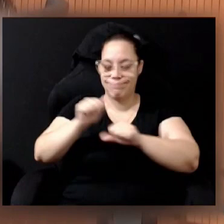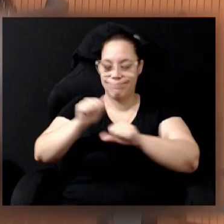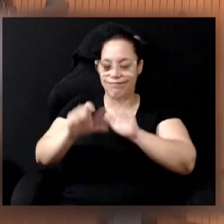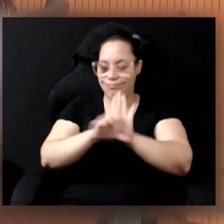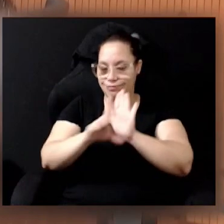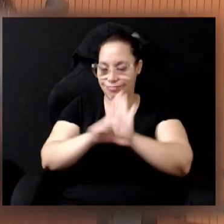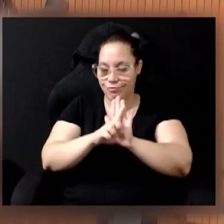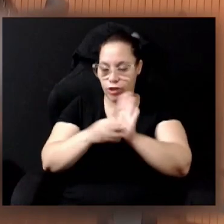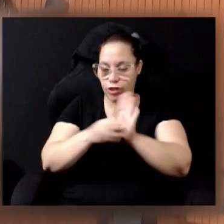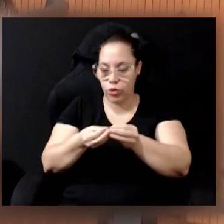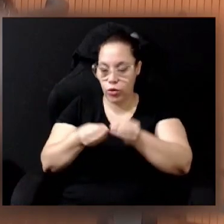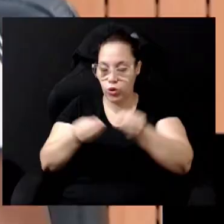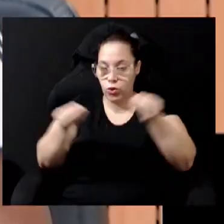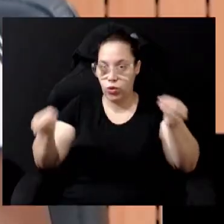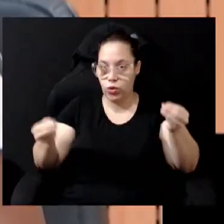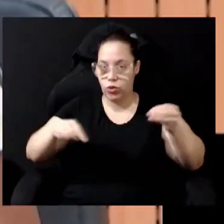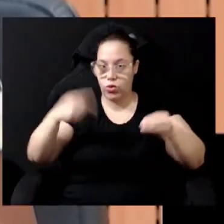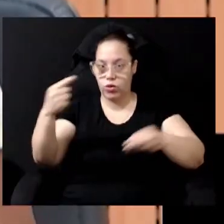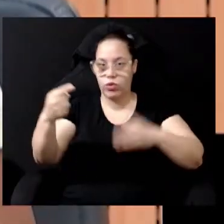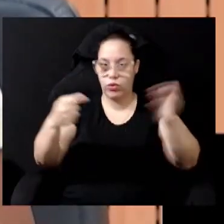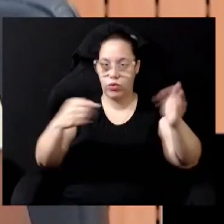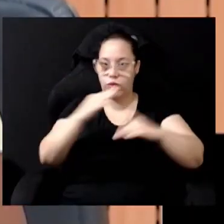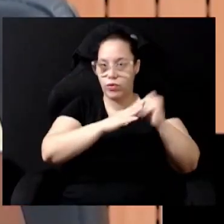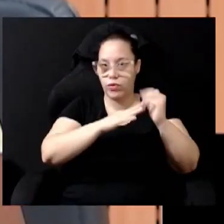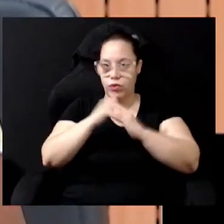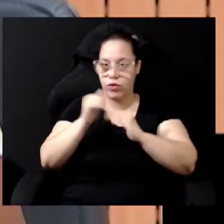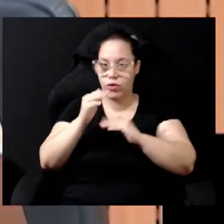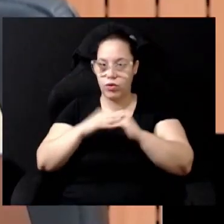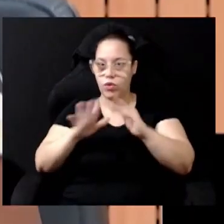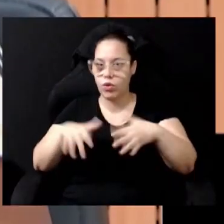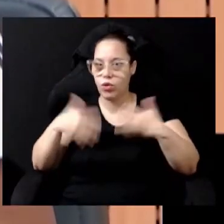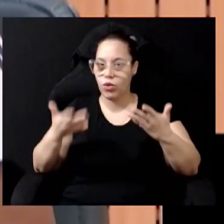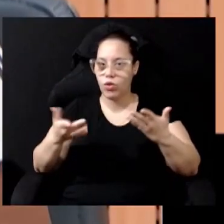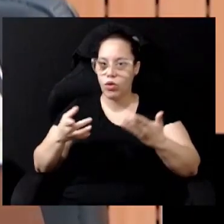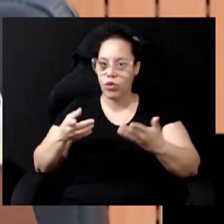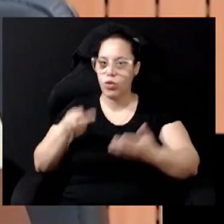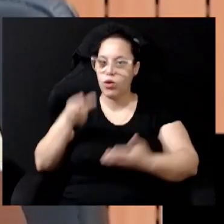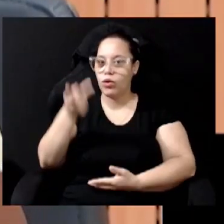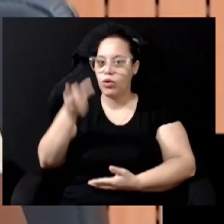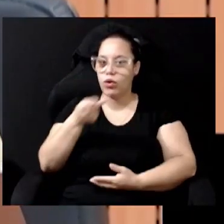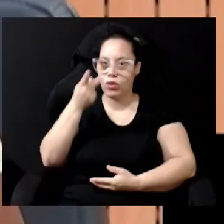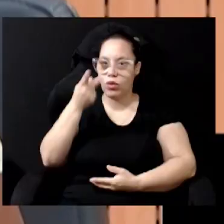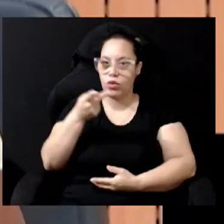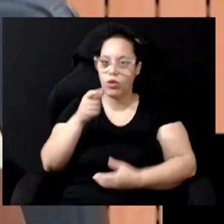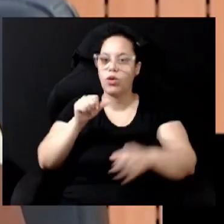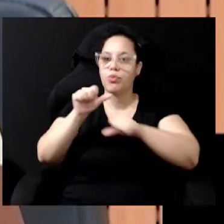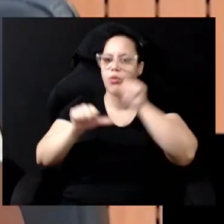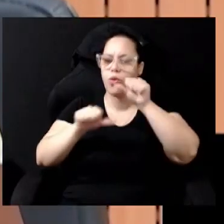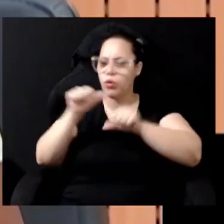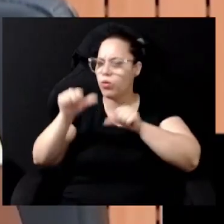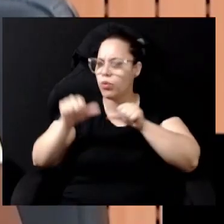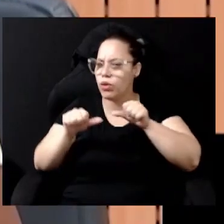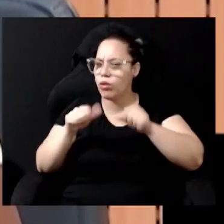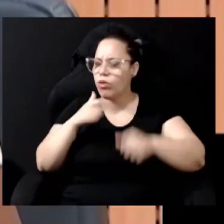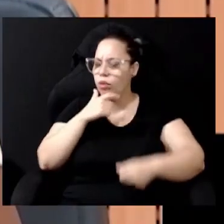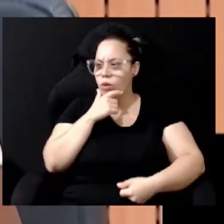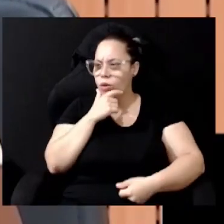estendeu para outros setores. Quando diziam que a mudança